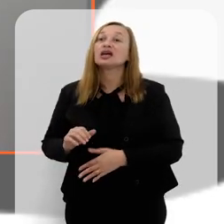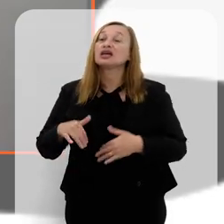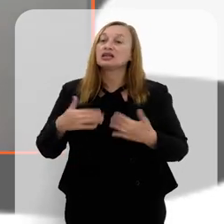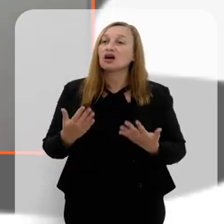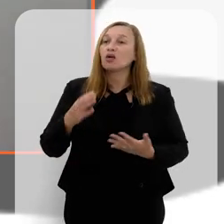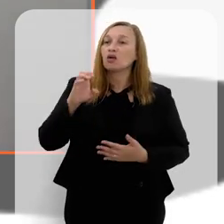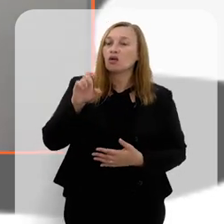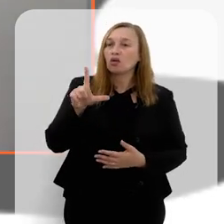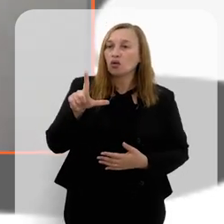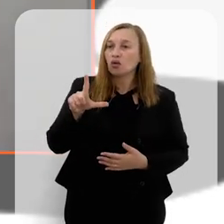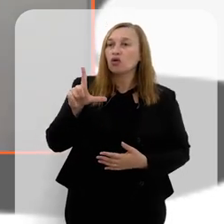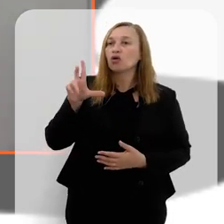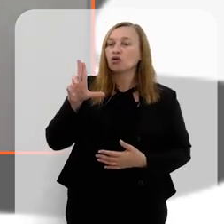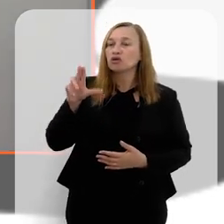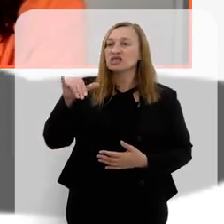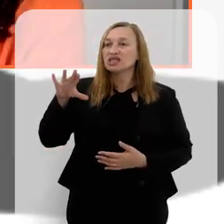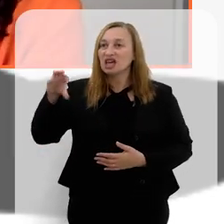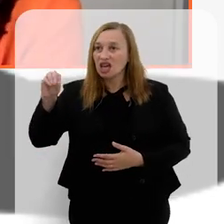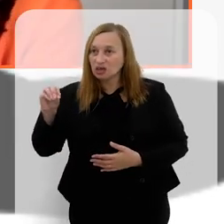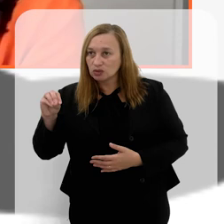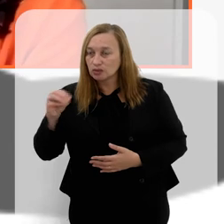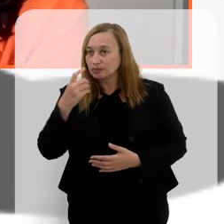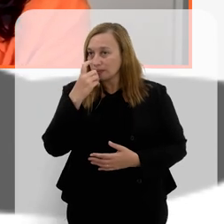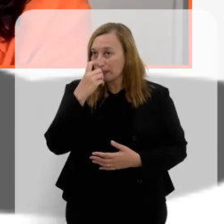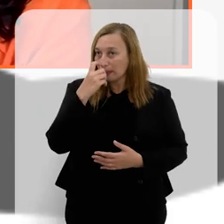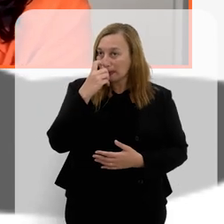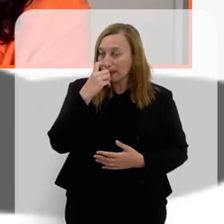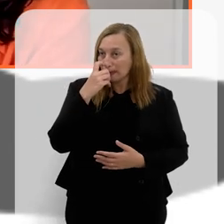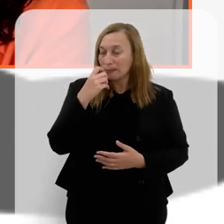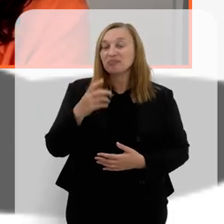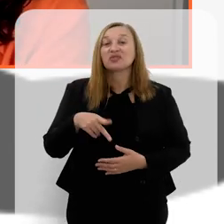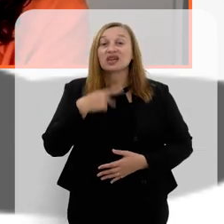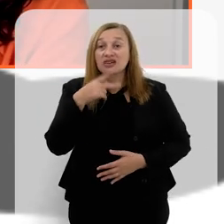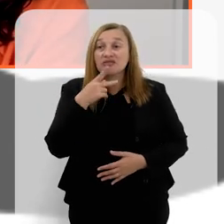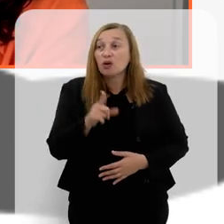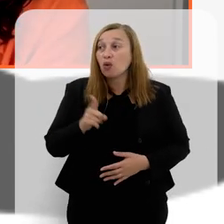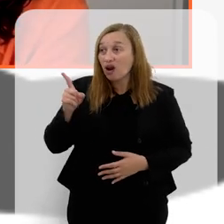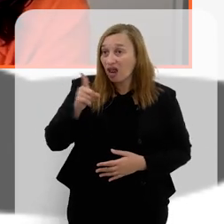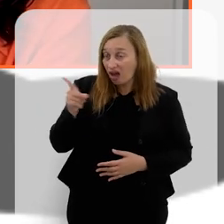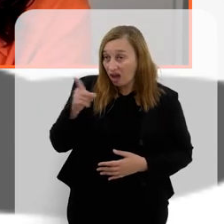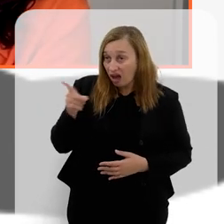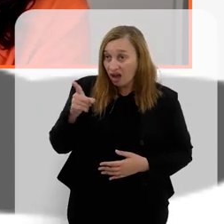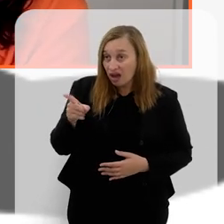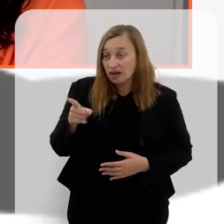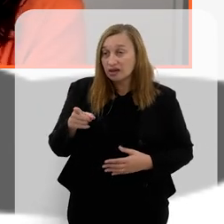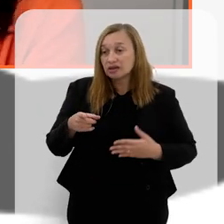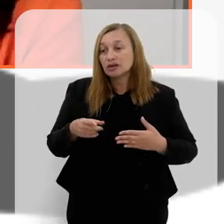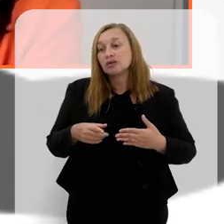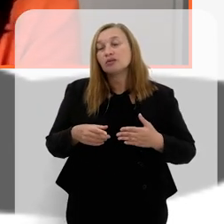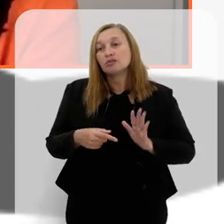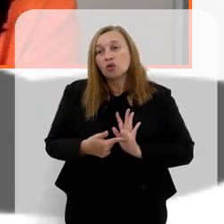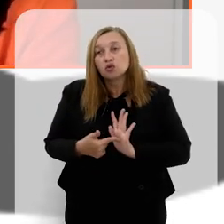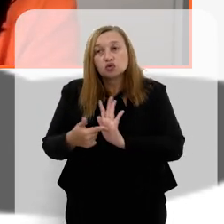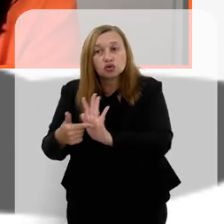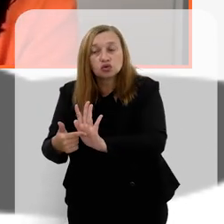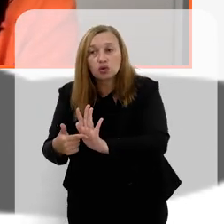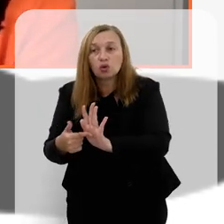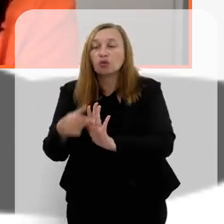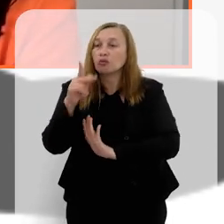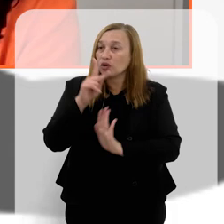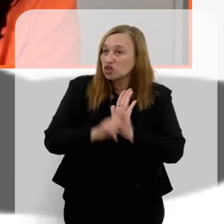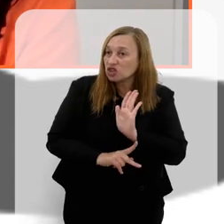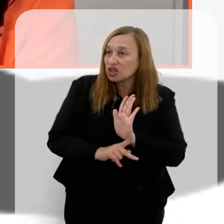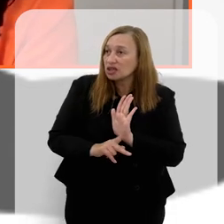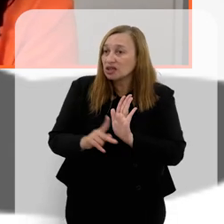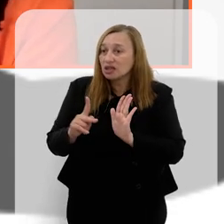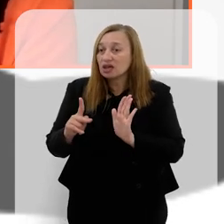Então foi o Luciano que falou lá, levou o projeto para lá e